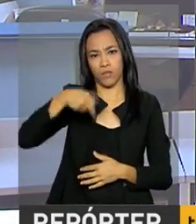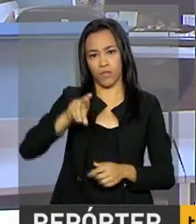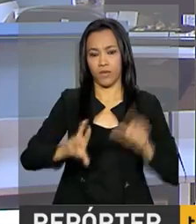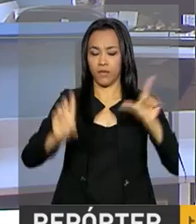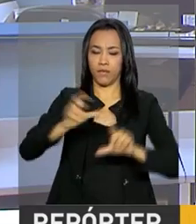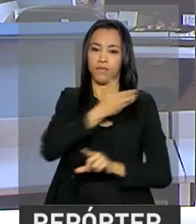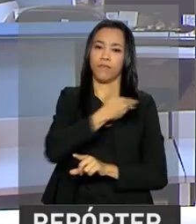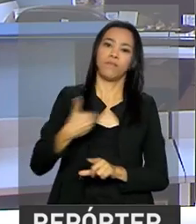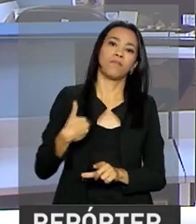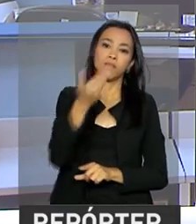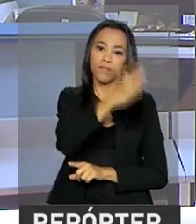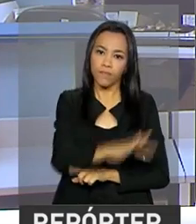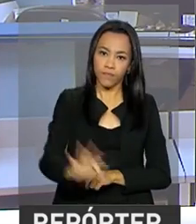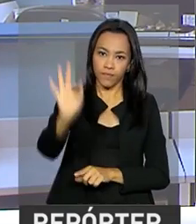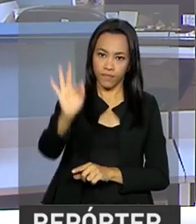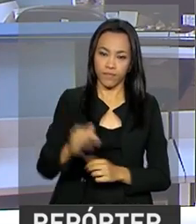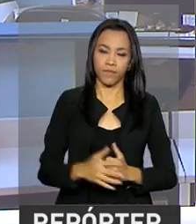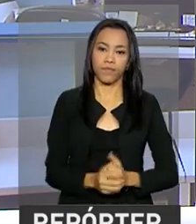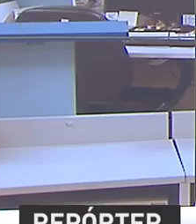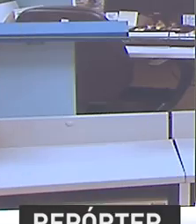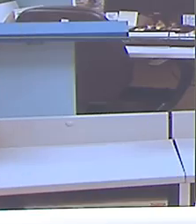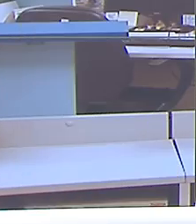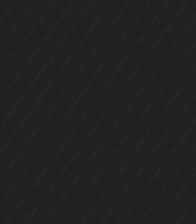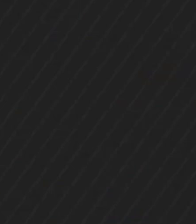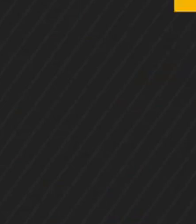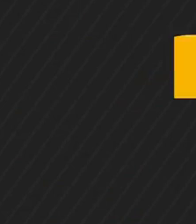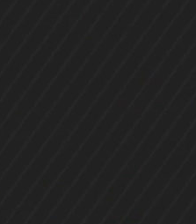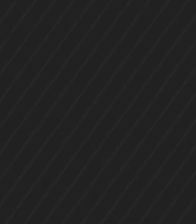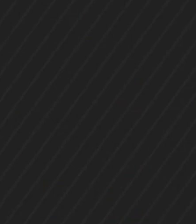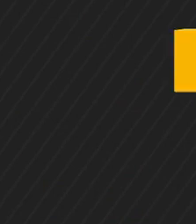na NBR a TV do Governo Federal